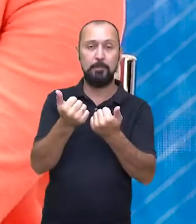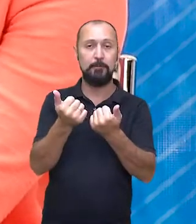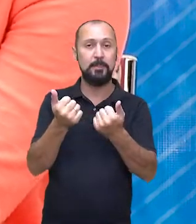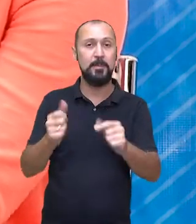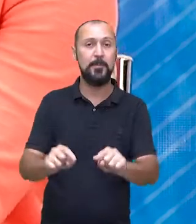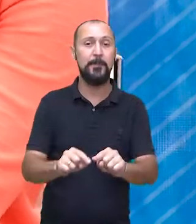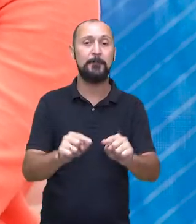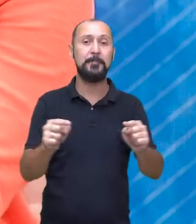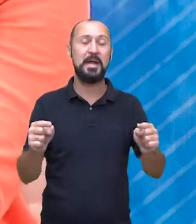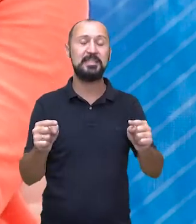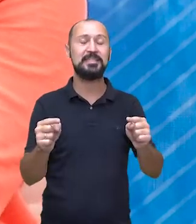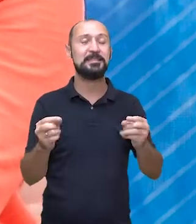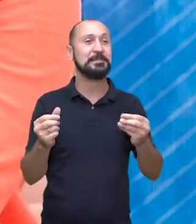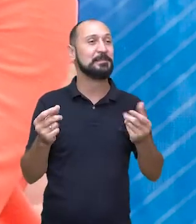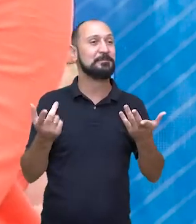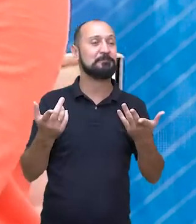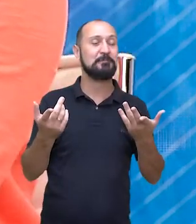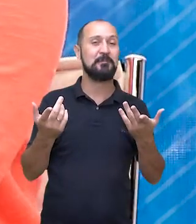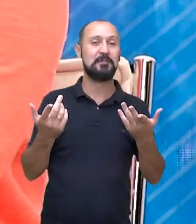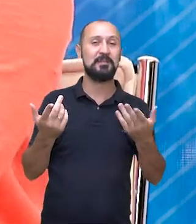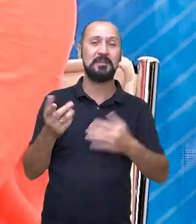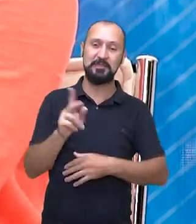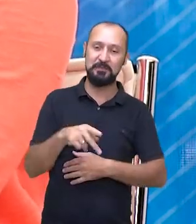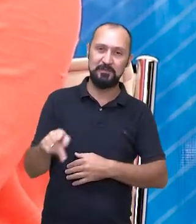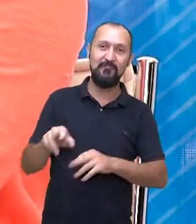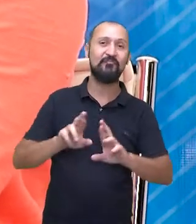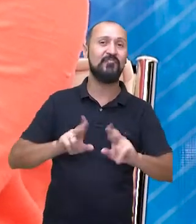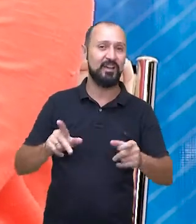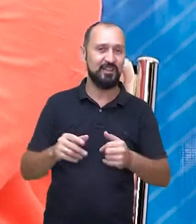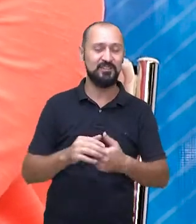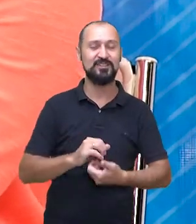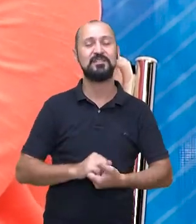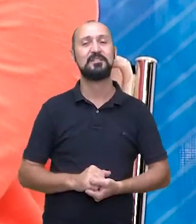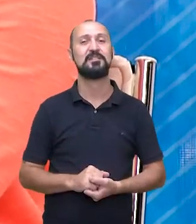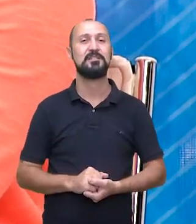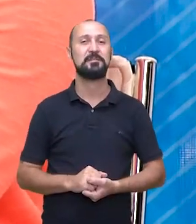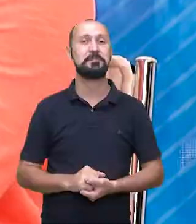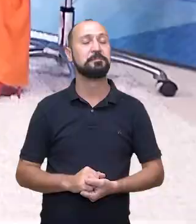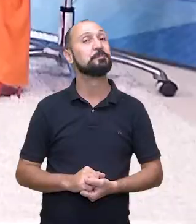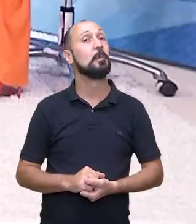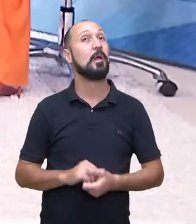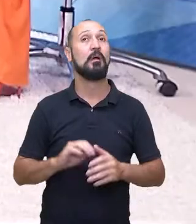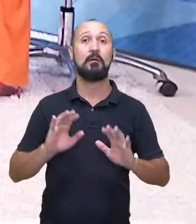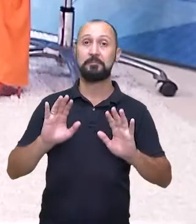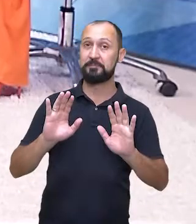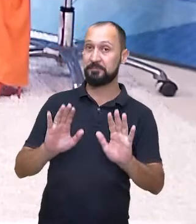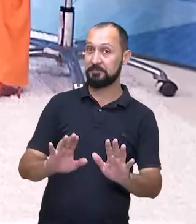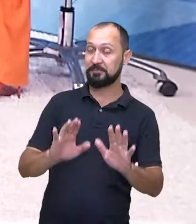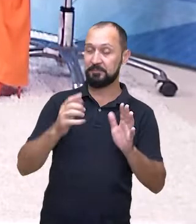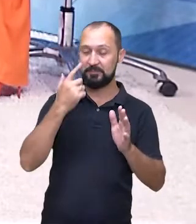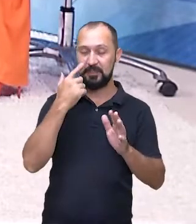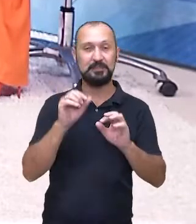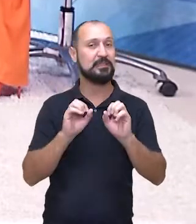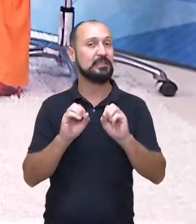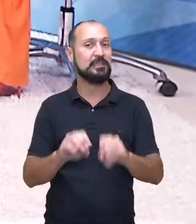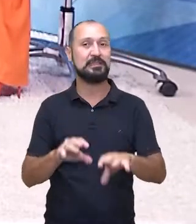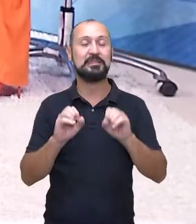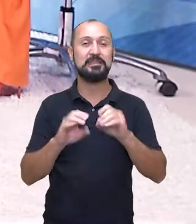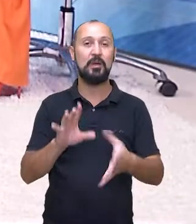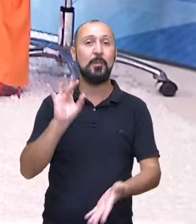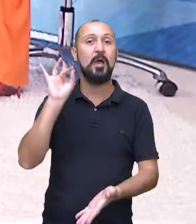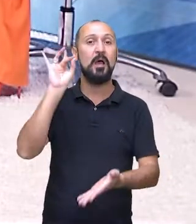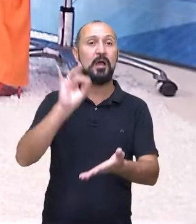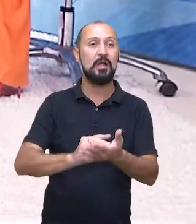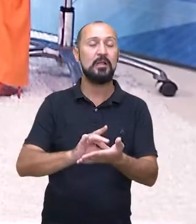se torna bom aquilo mas a adolescência é diferente olha a docência